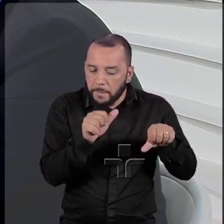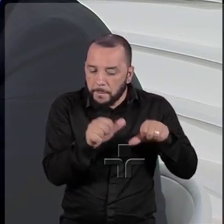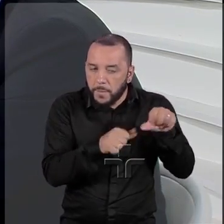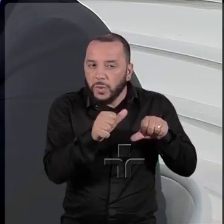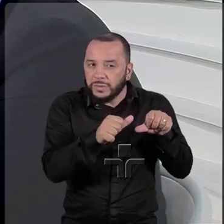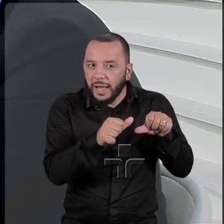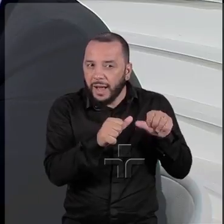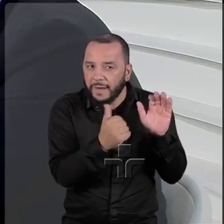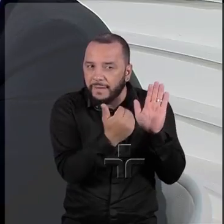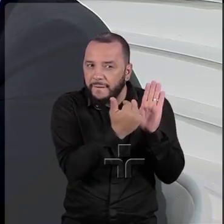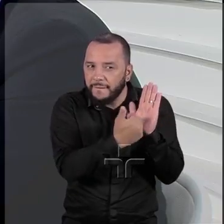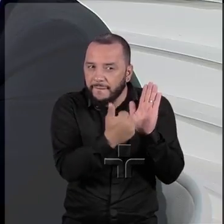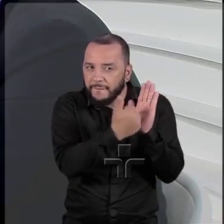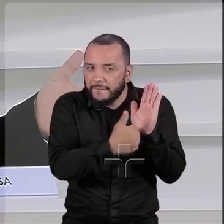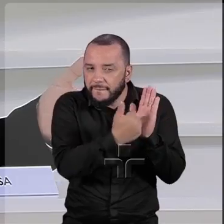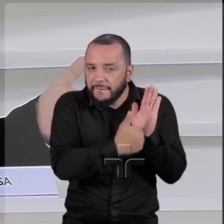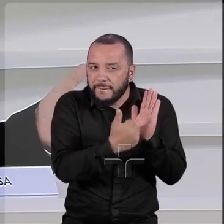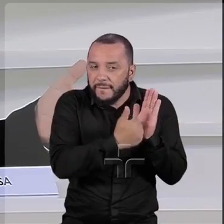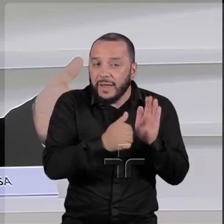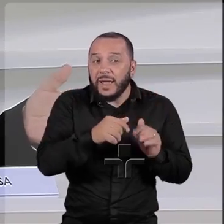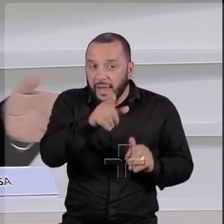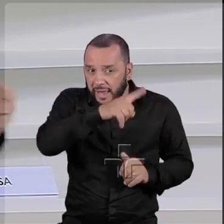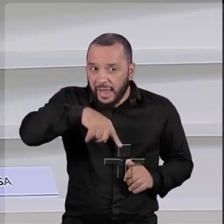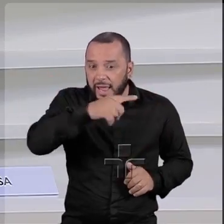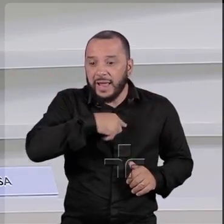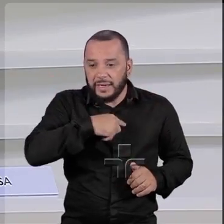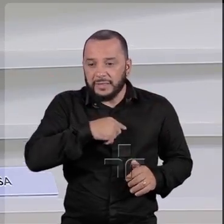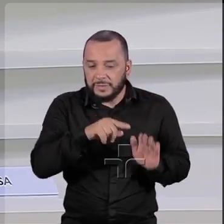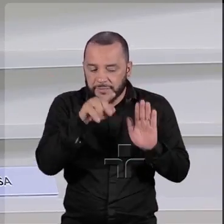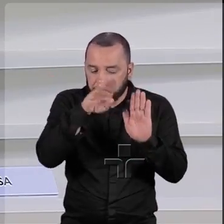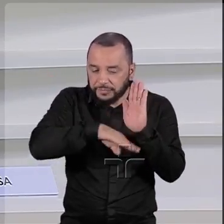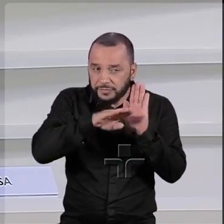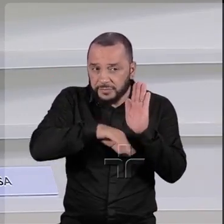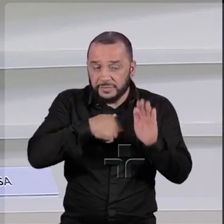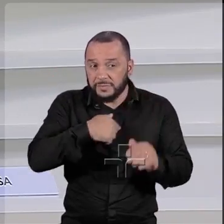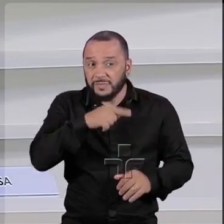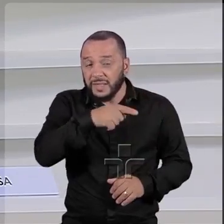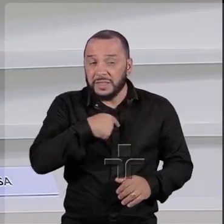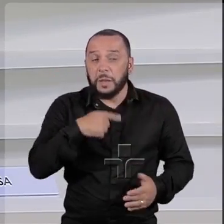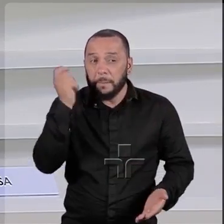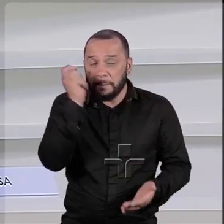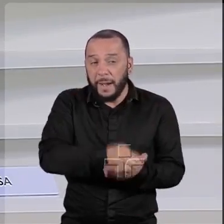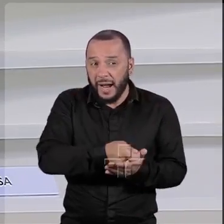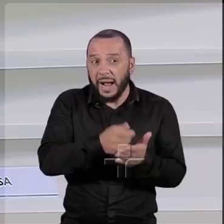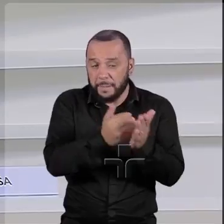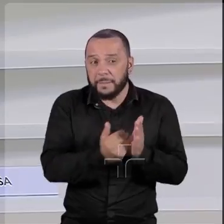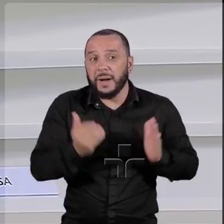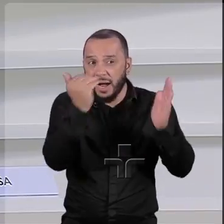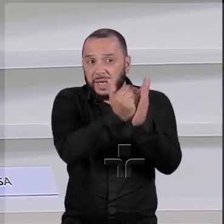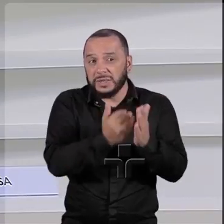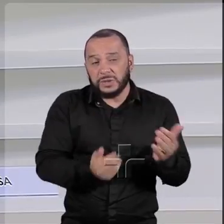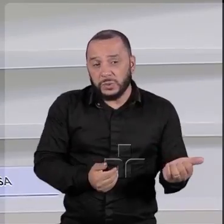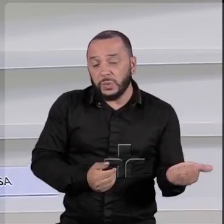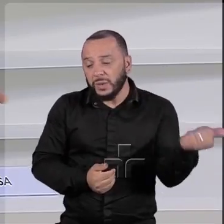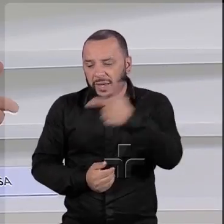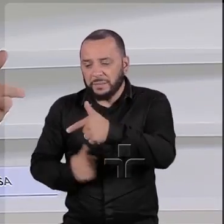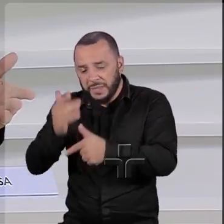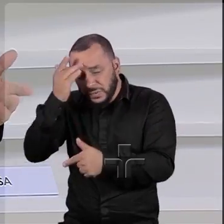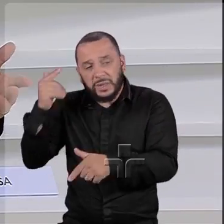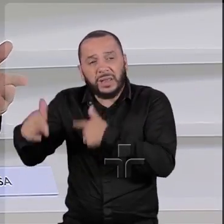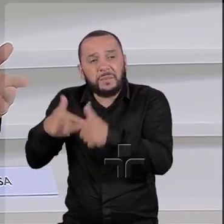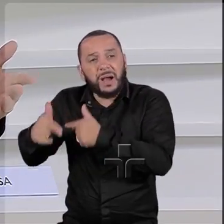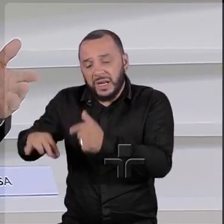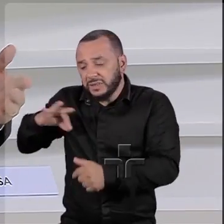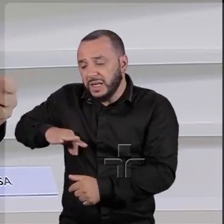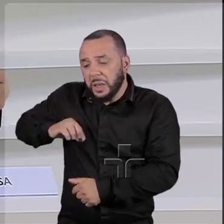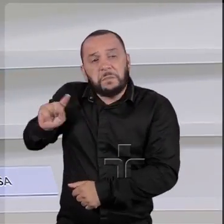mais, eles pagassem uma conta maior do que o trabalhador braçal lá que ganha R$1.000, não seria